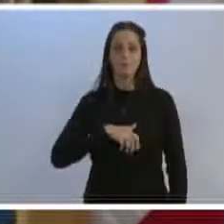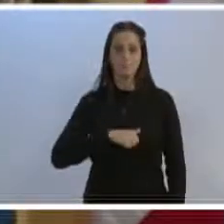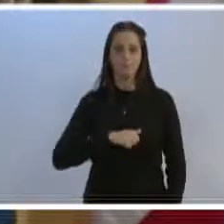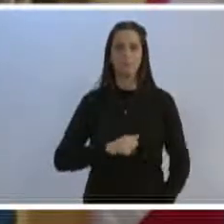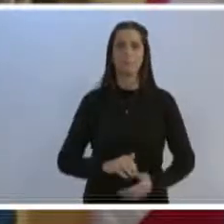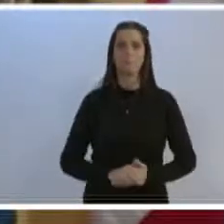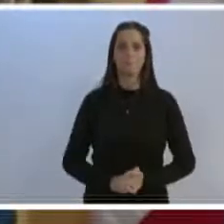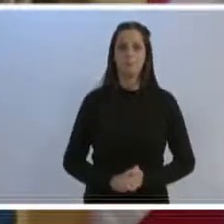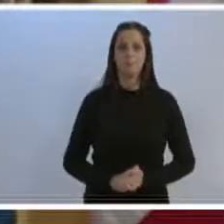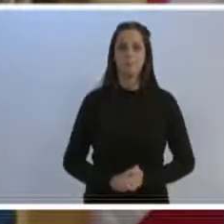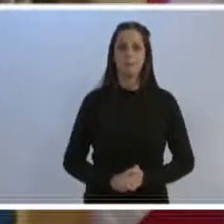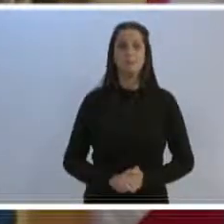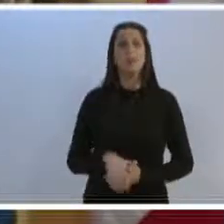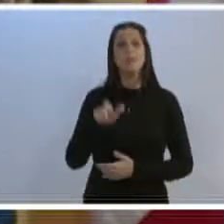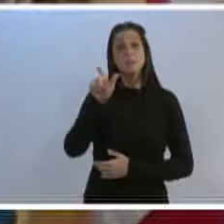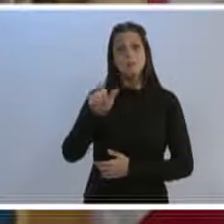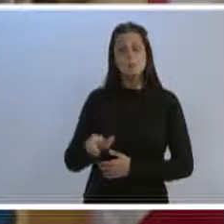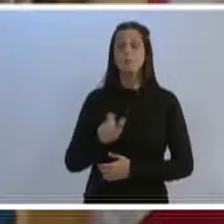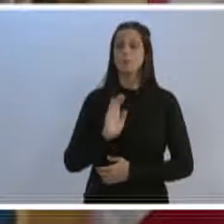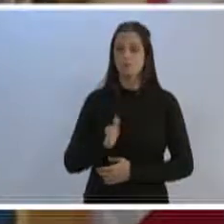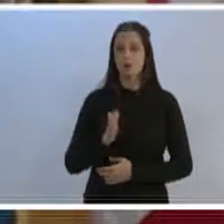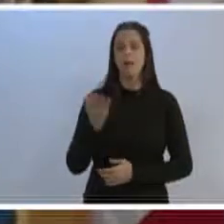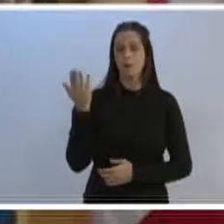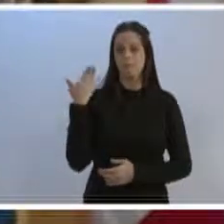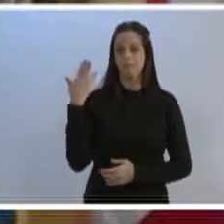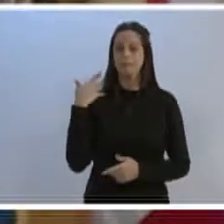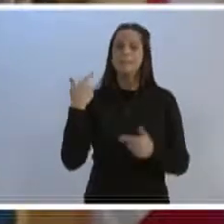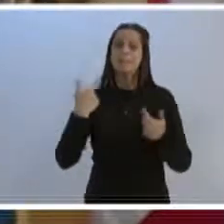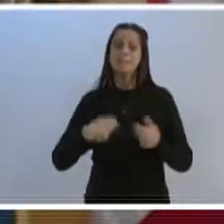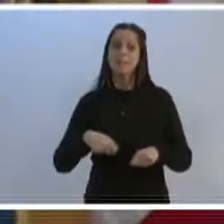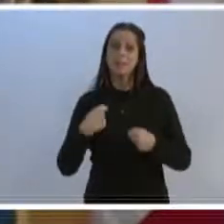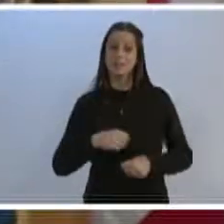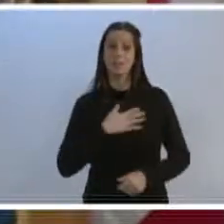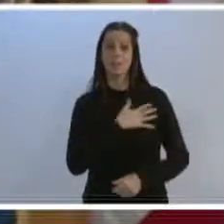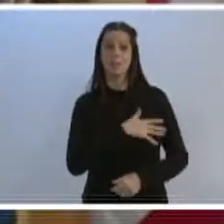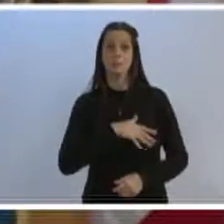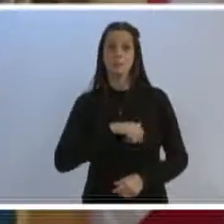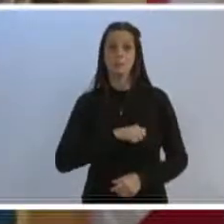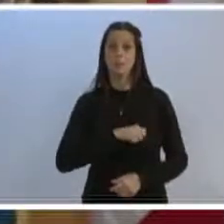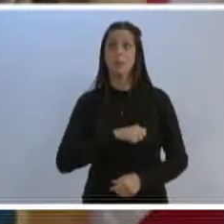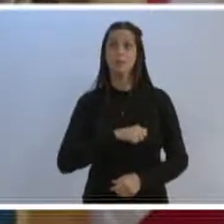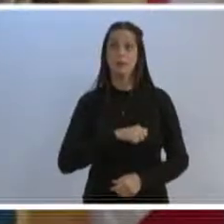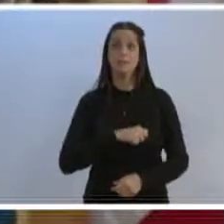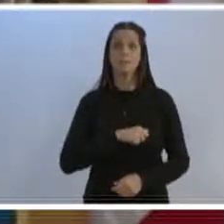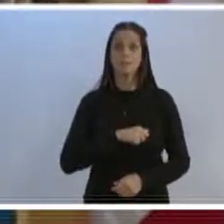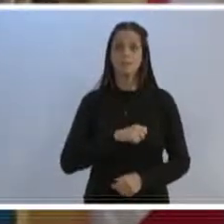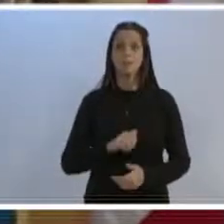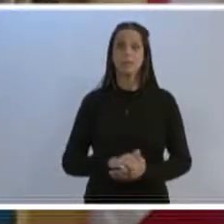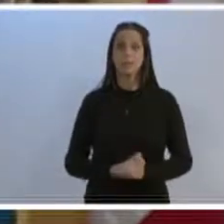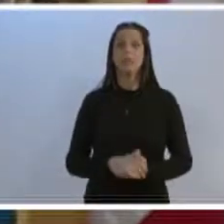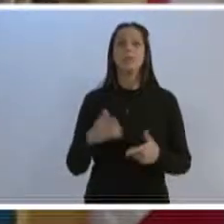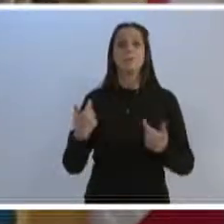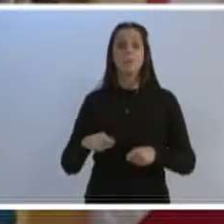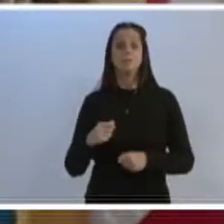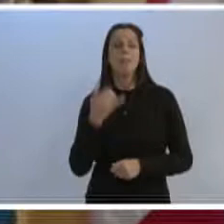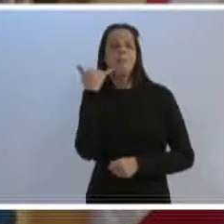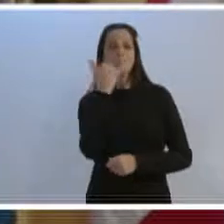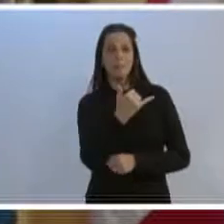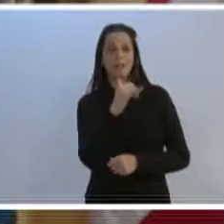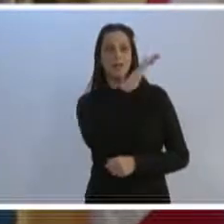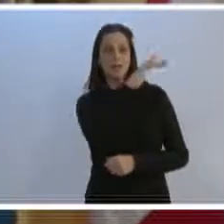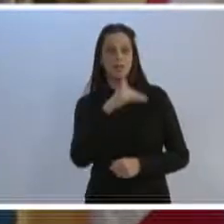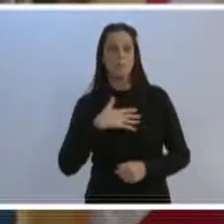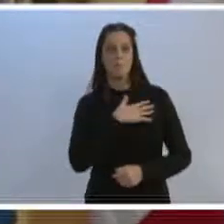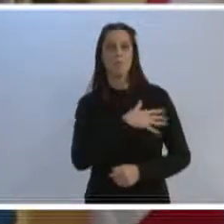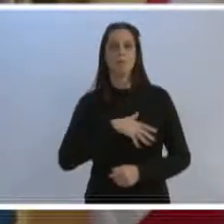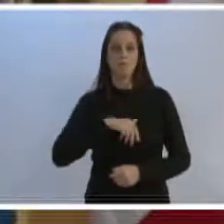as pessoas que já tiveram a necessidade que já precisaram fazer uso dessa unidade de uma